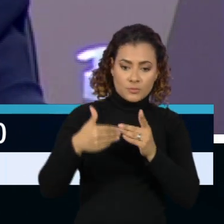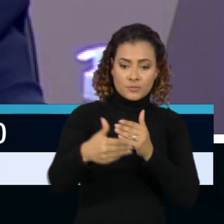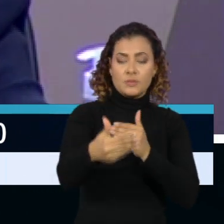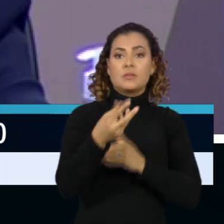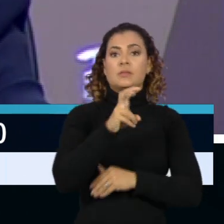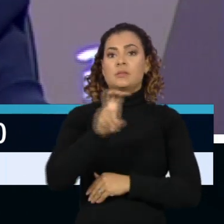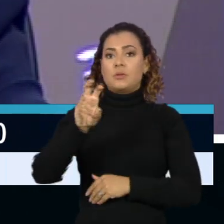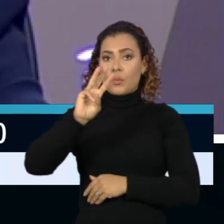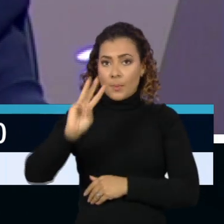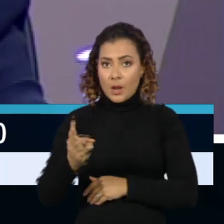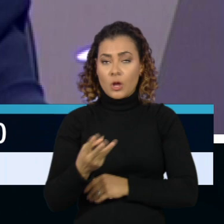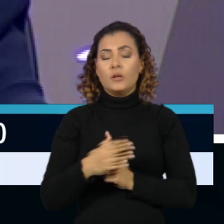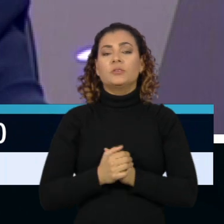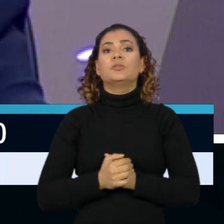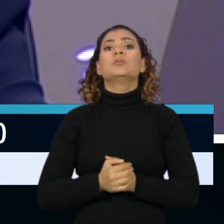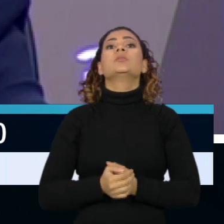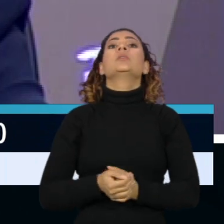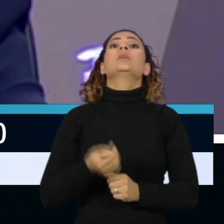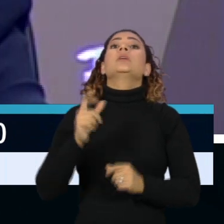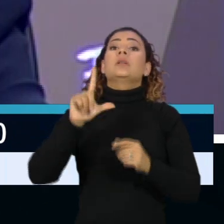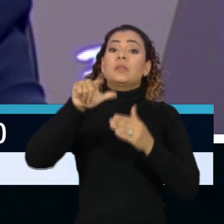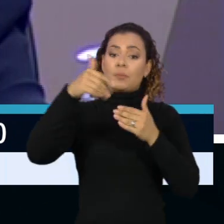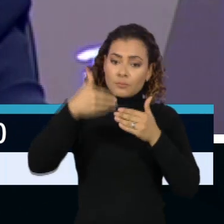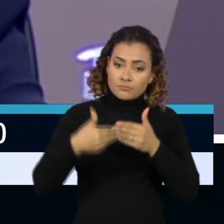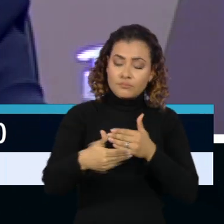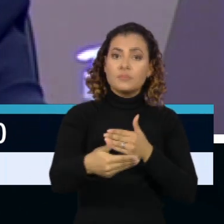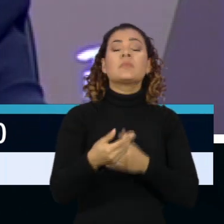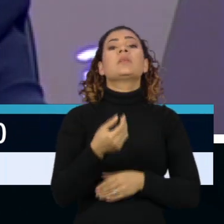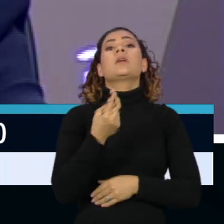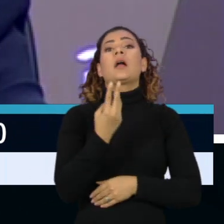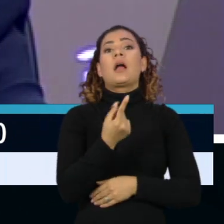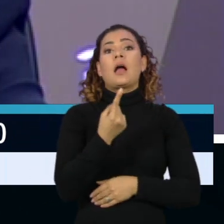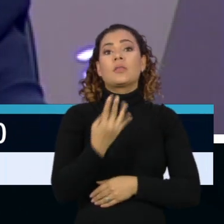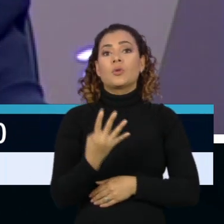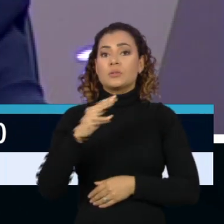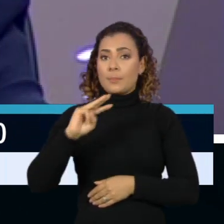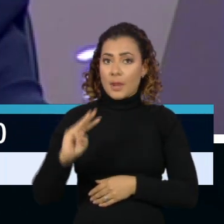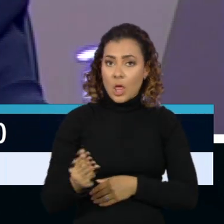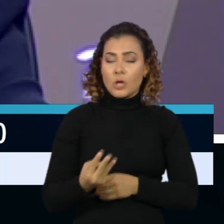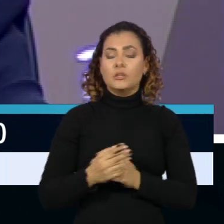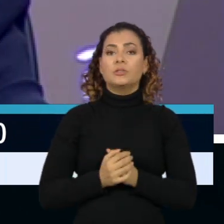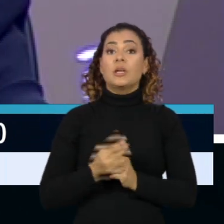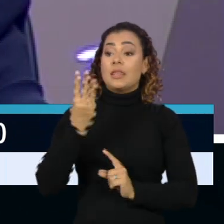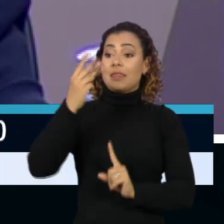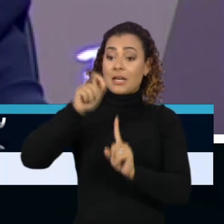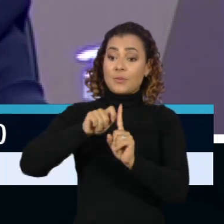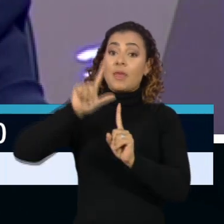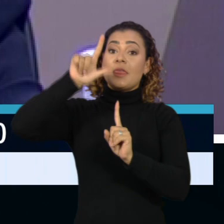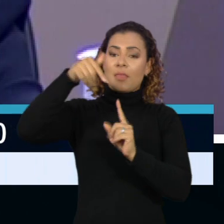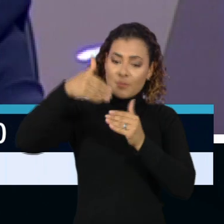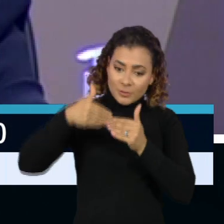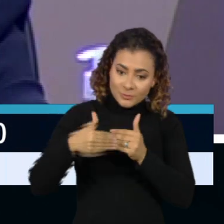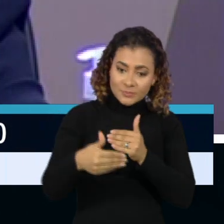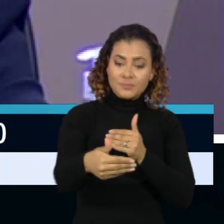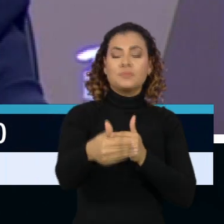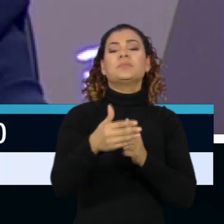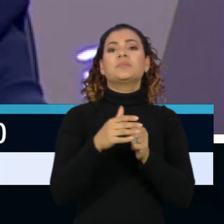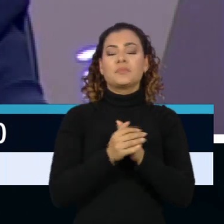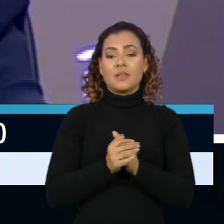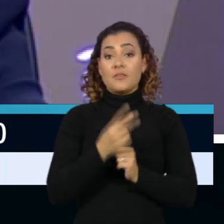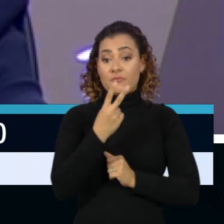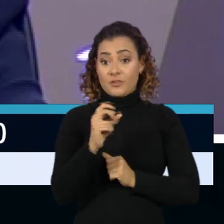milhões. Terceiro trimestre de 2021, 14 milhões. E quarto trimestre